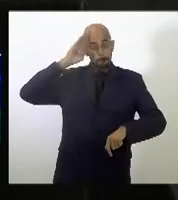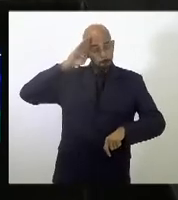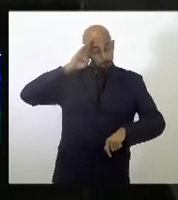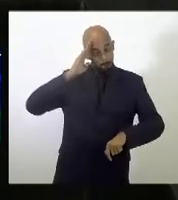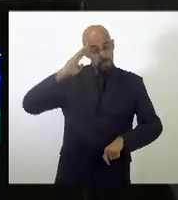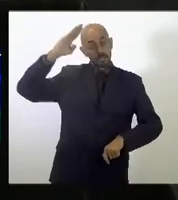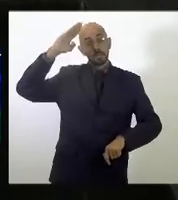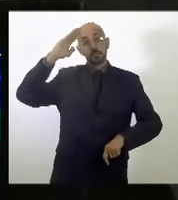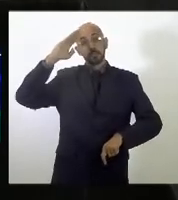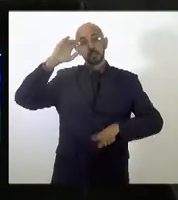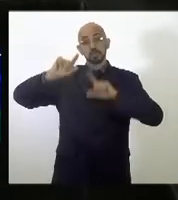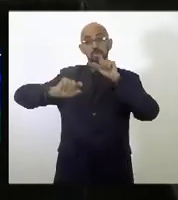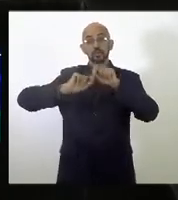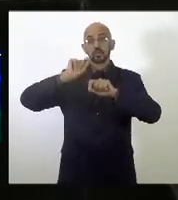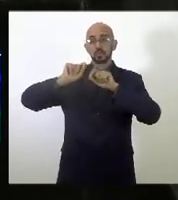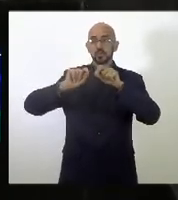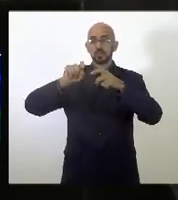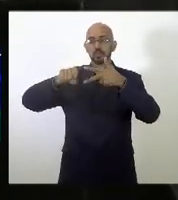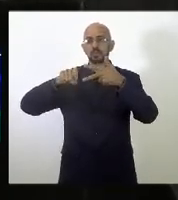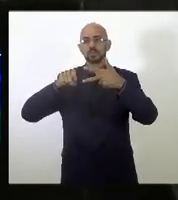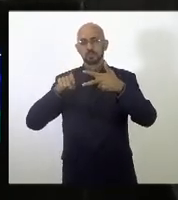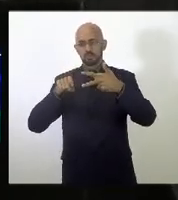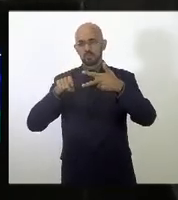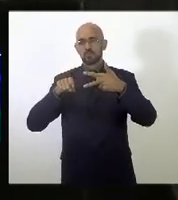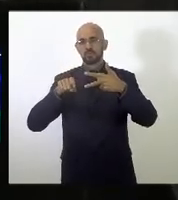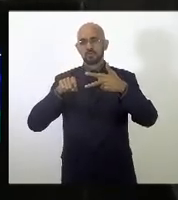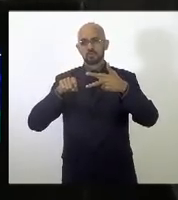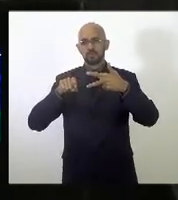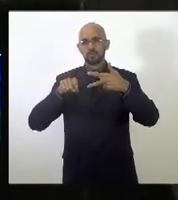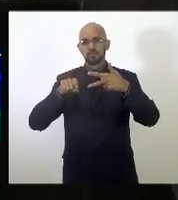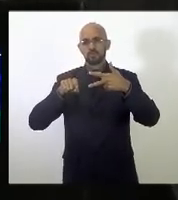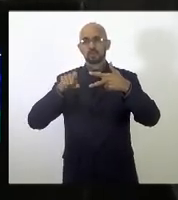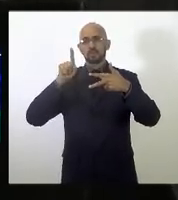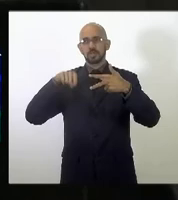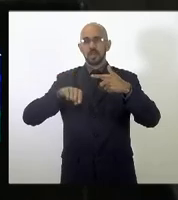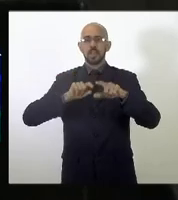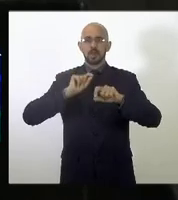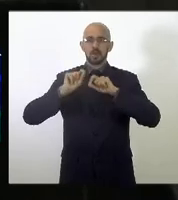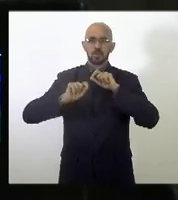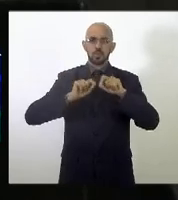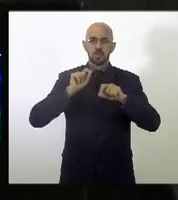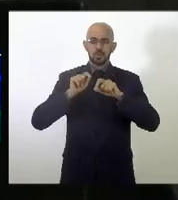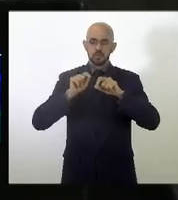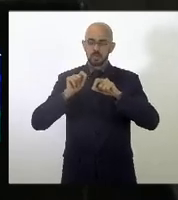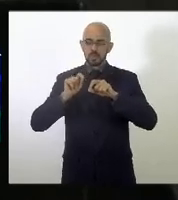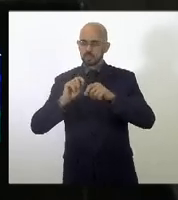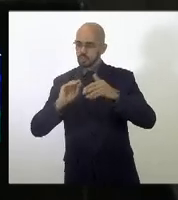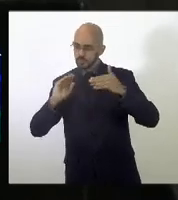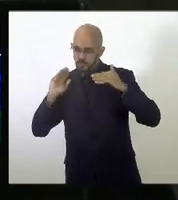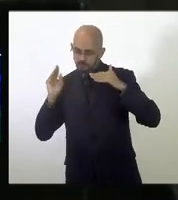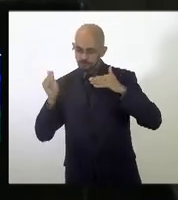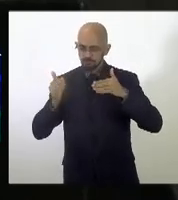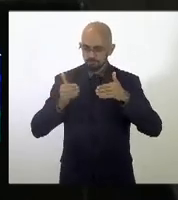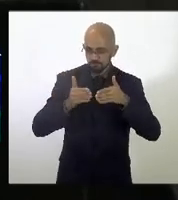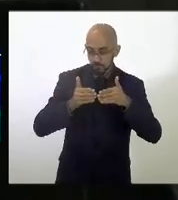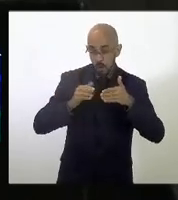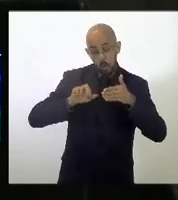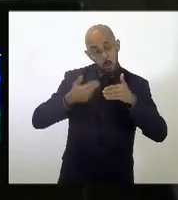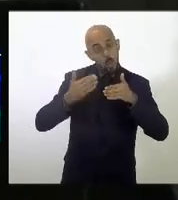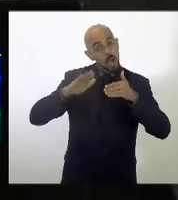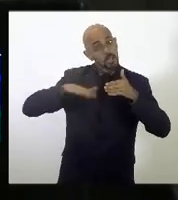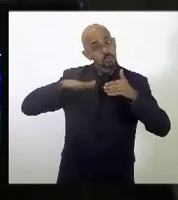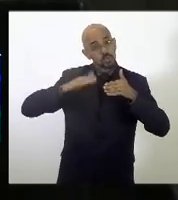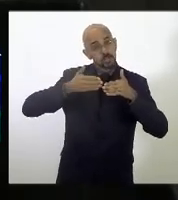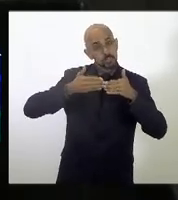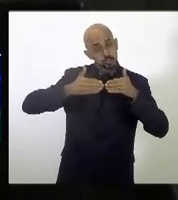principalmente com o Executivo, a quem cabe convergirmos ou divergirmos.